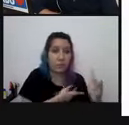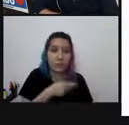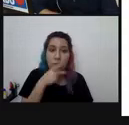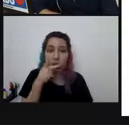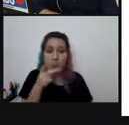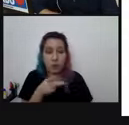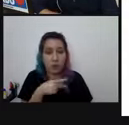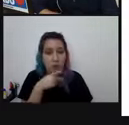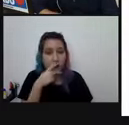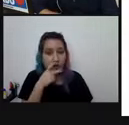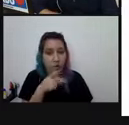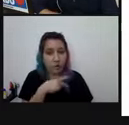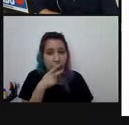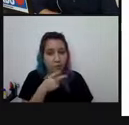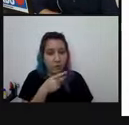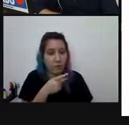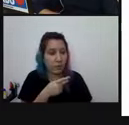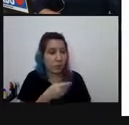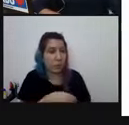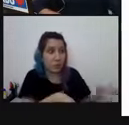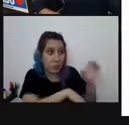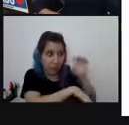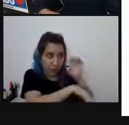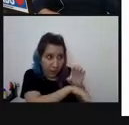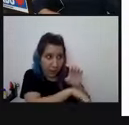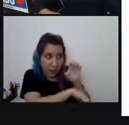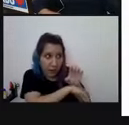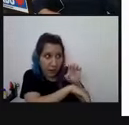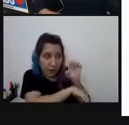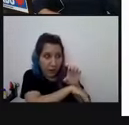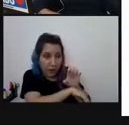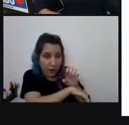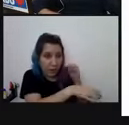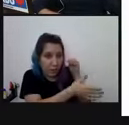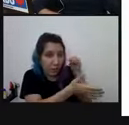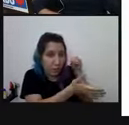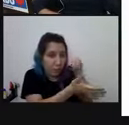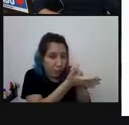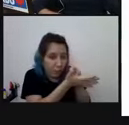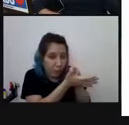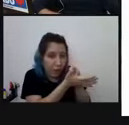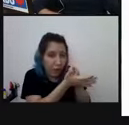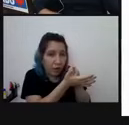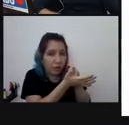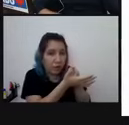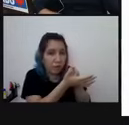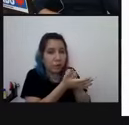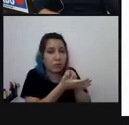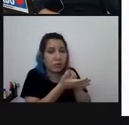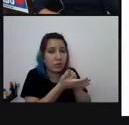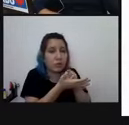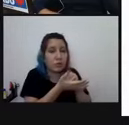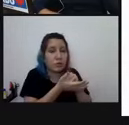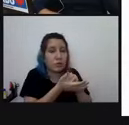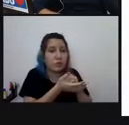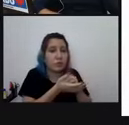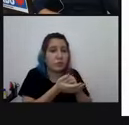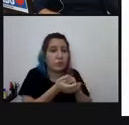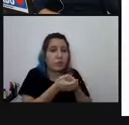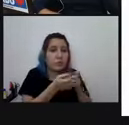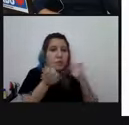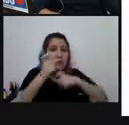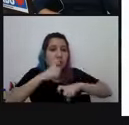acabou tendo que dar uma pausa nos nossos trabalhos lá por falta dessa estrutura, né? Porque é o seguinte,